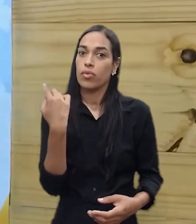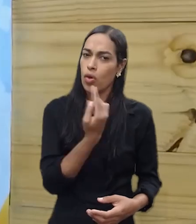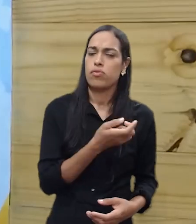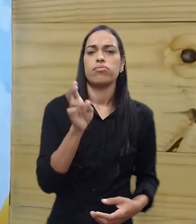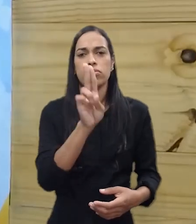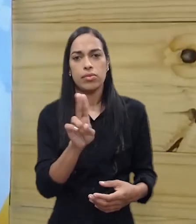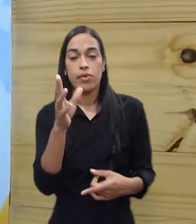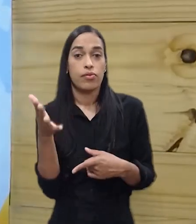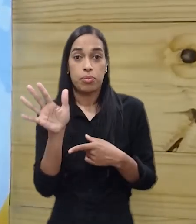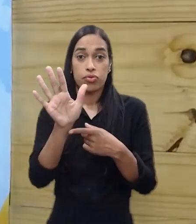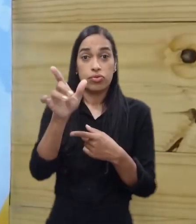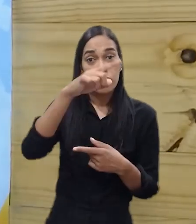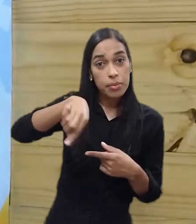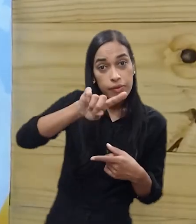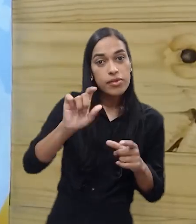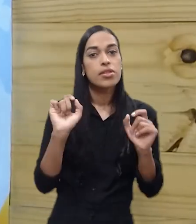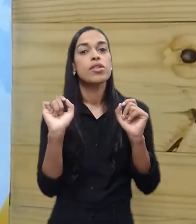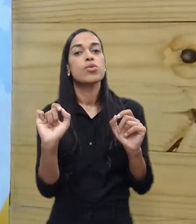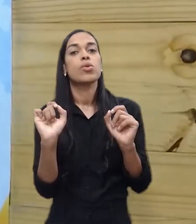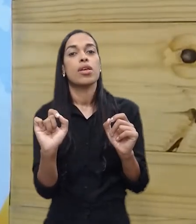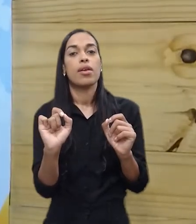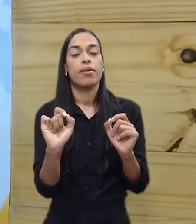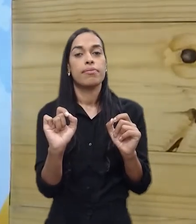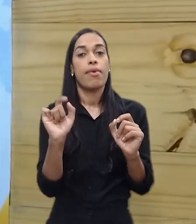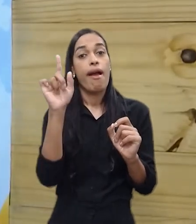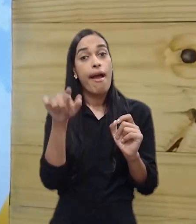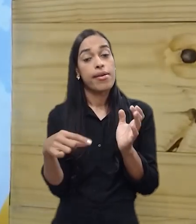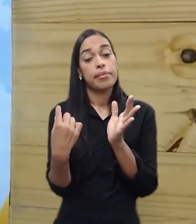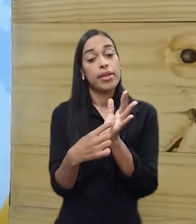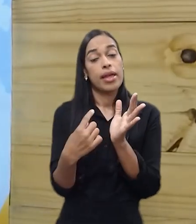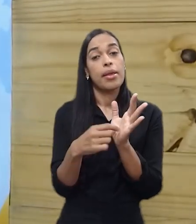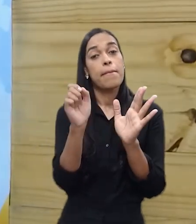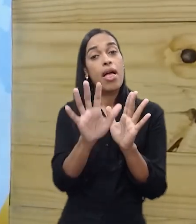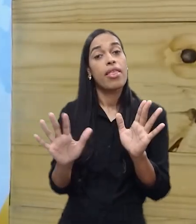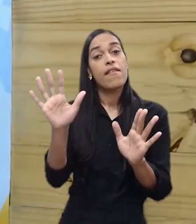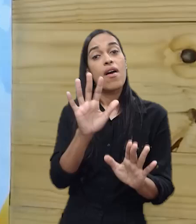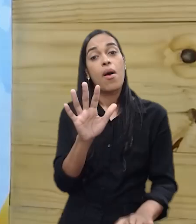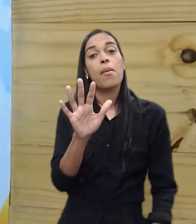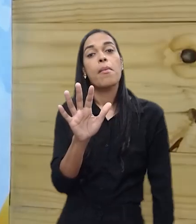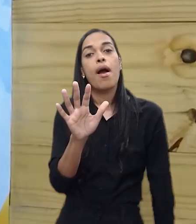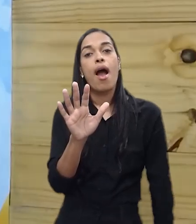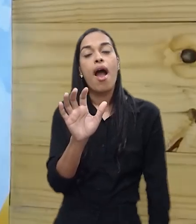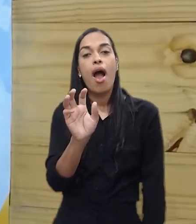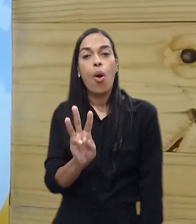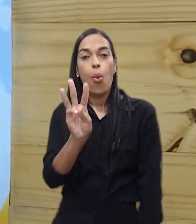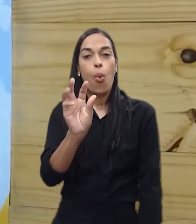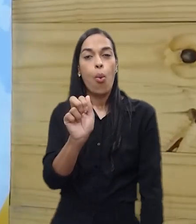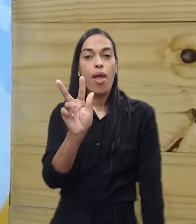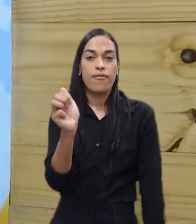utilizar, vou mostrar para vocês sobre o Wave, a plataforma Aven, né, que é uma plataforma